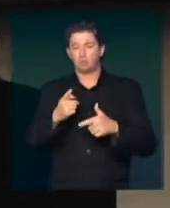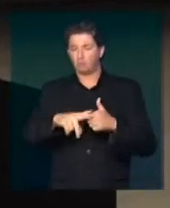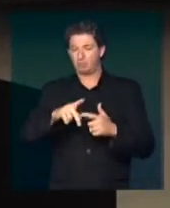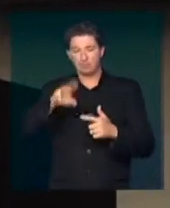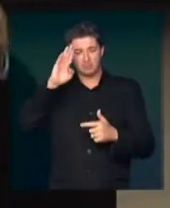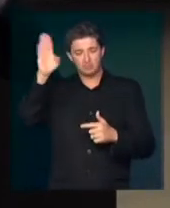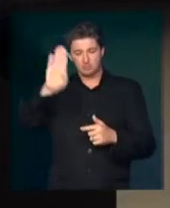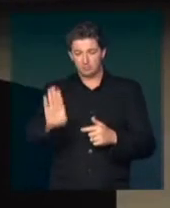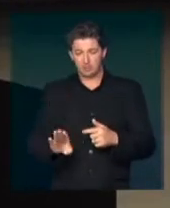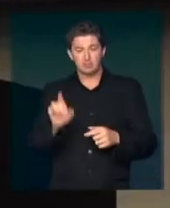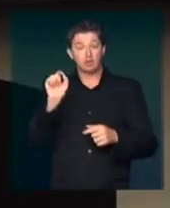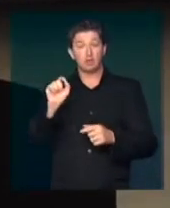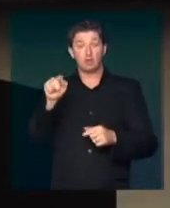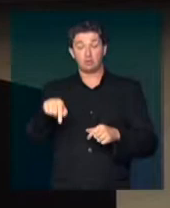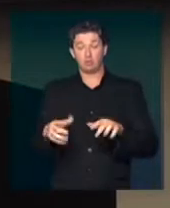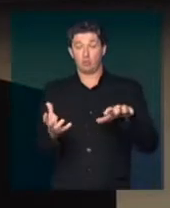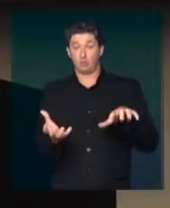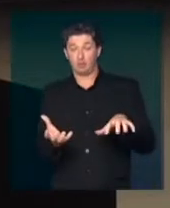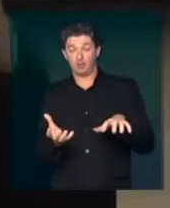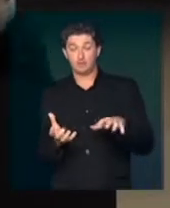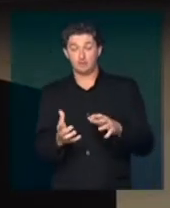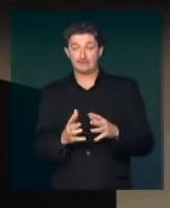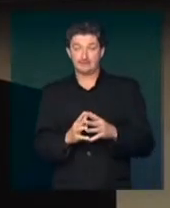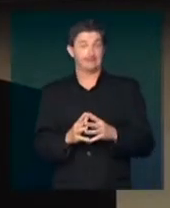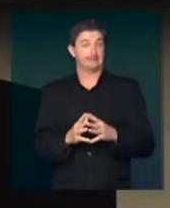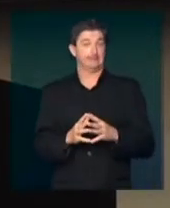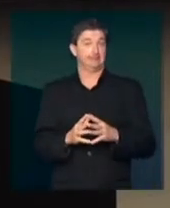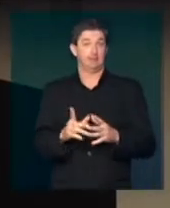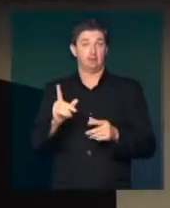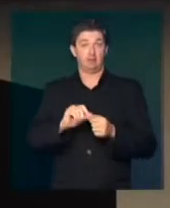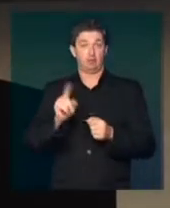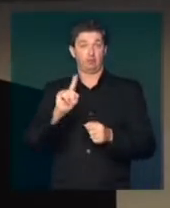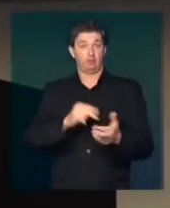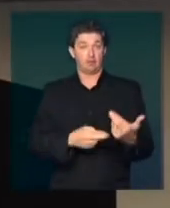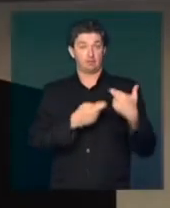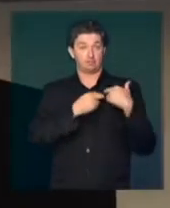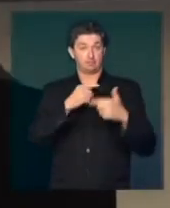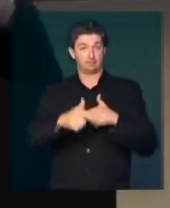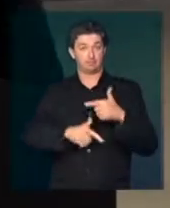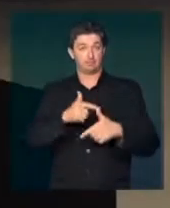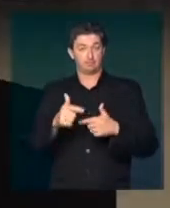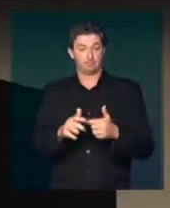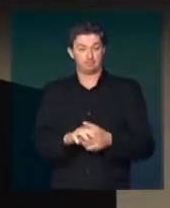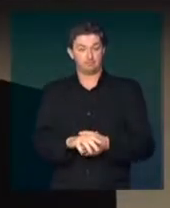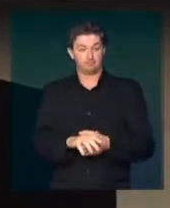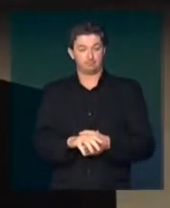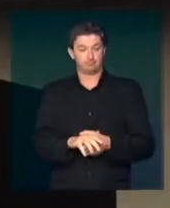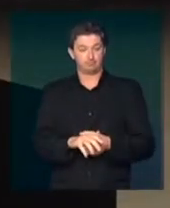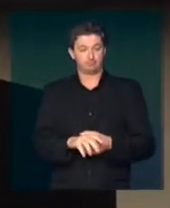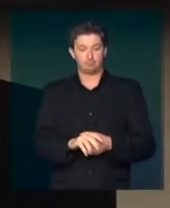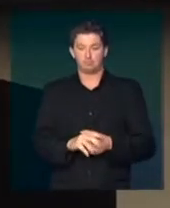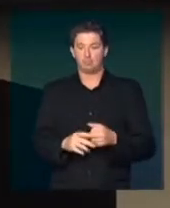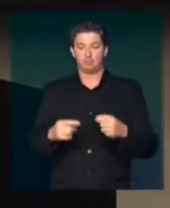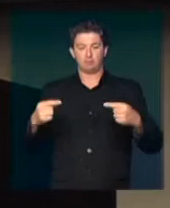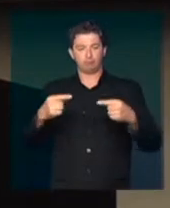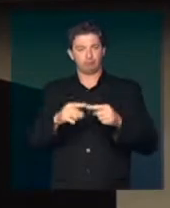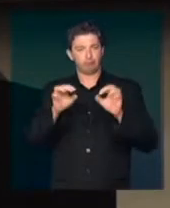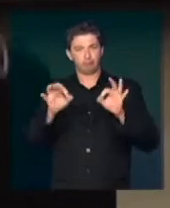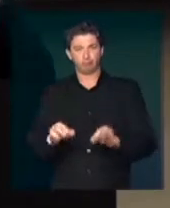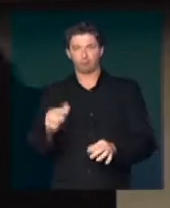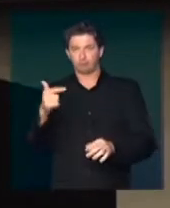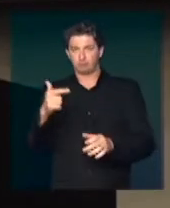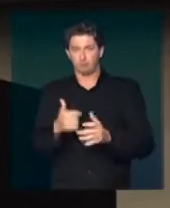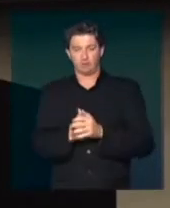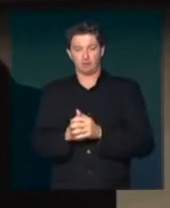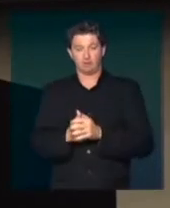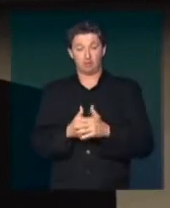desse país é que o Congresso Nacional não faz o seu papel. Não funciona adequadamente,